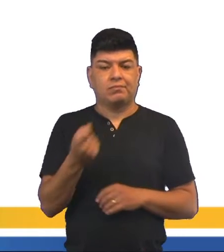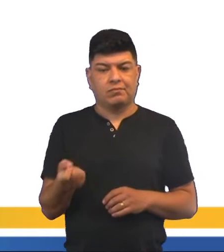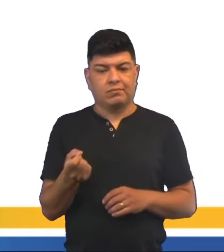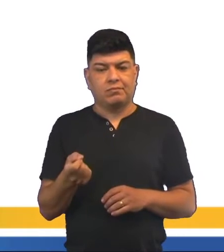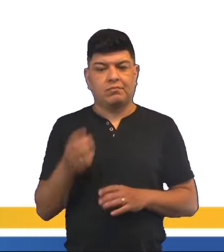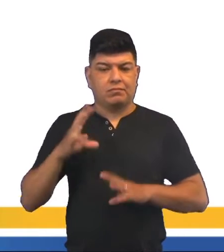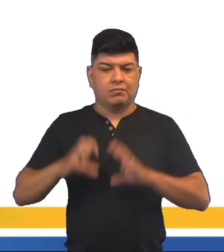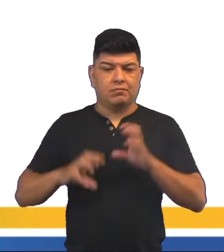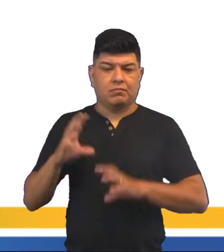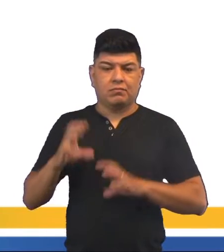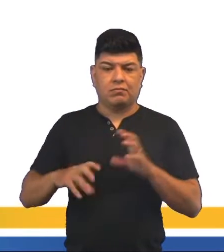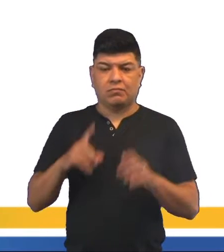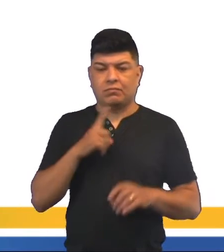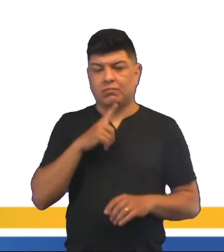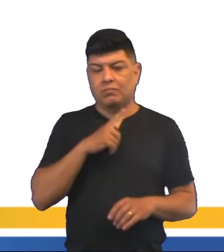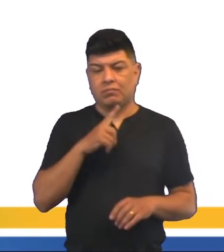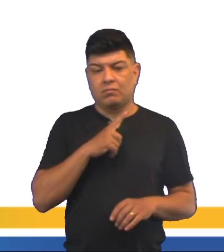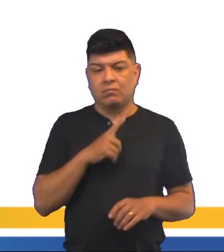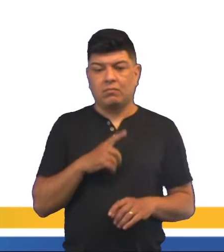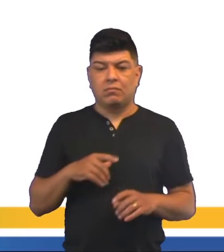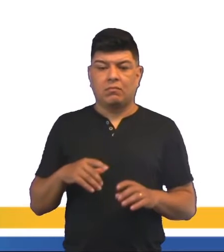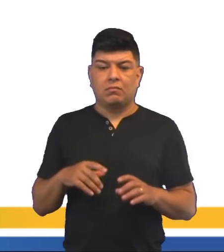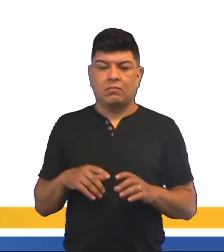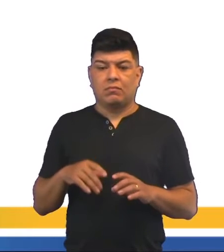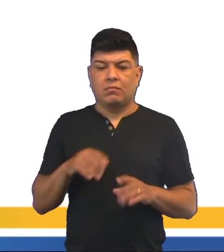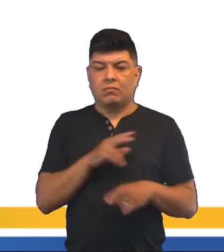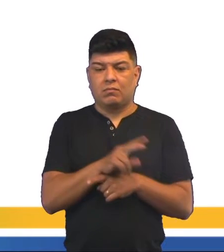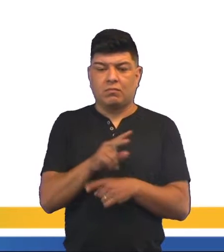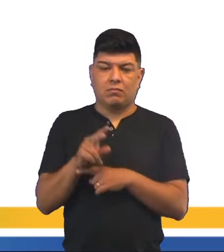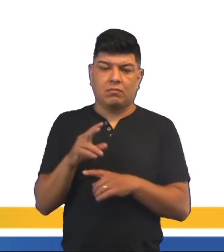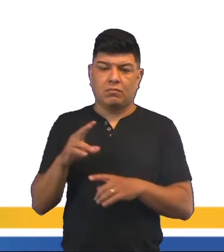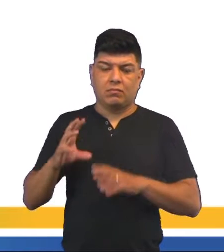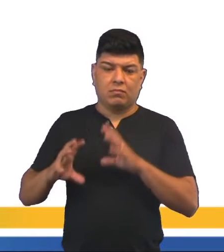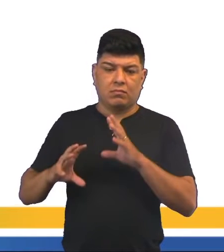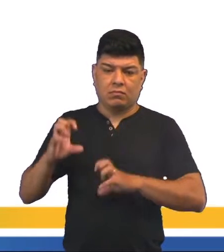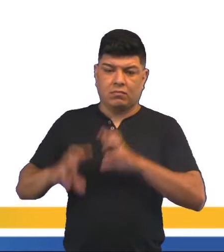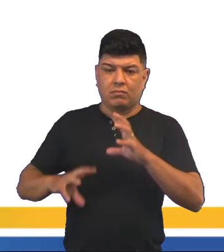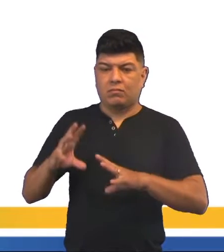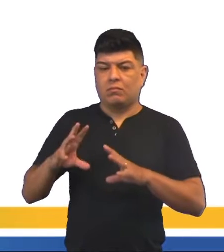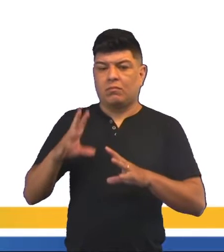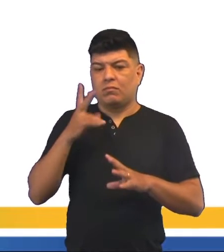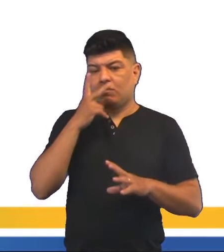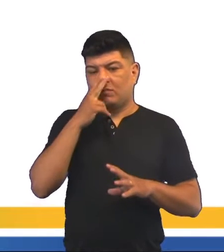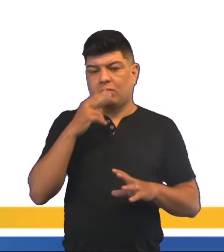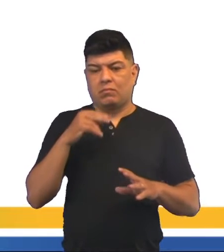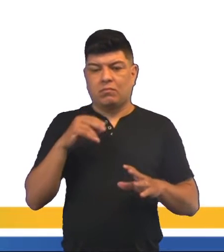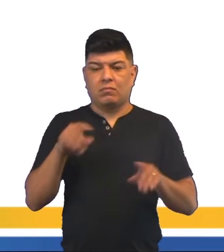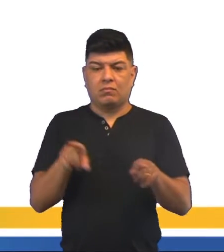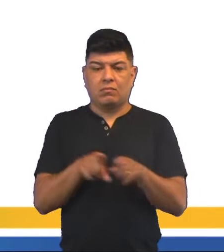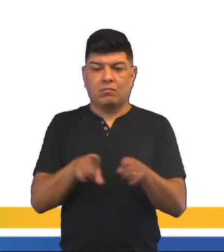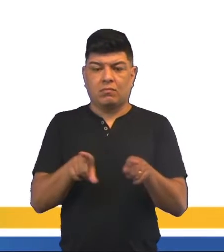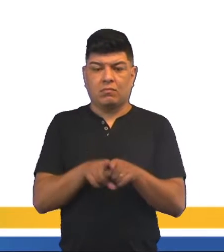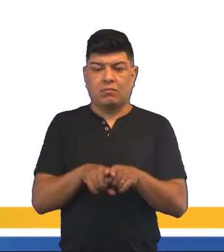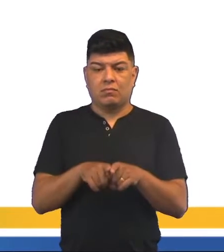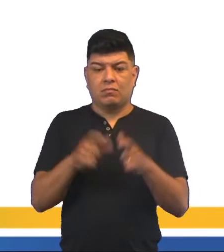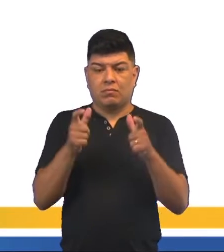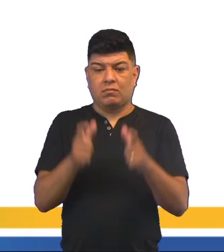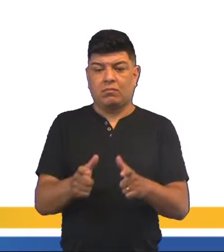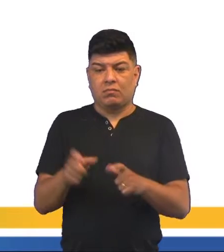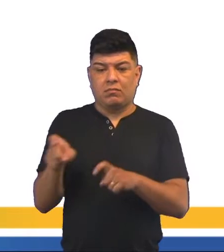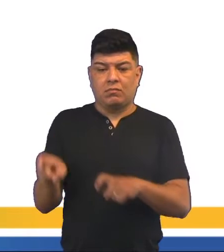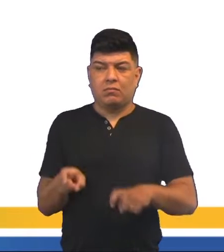os pecuaristas e os latifundiários, né, de um lado, e os seringueiros do outro, né, fomentaram a expropriação, né,